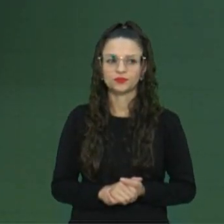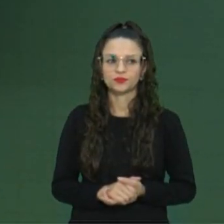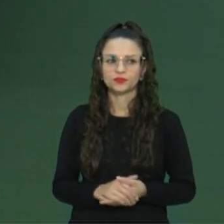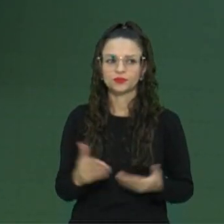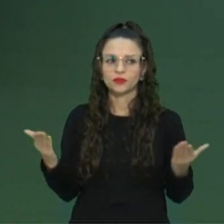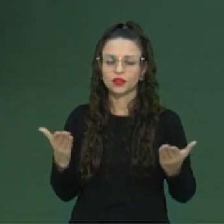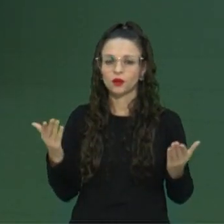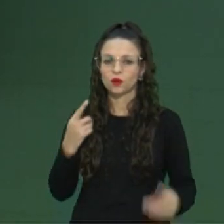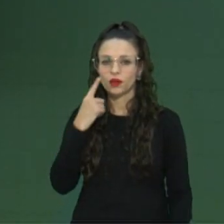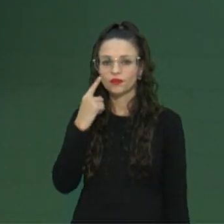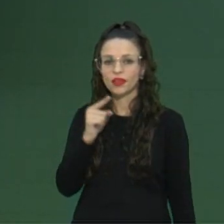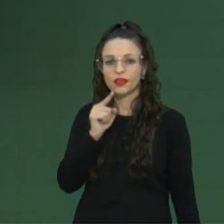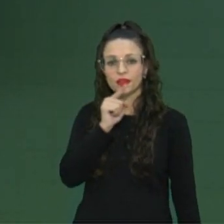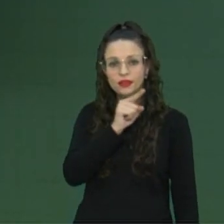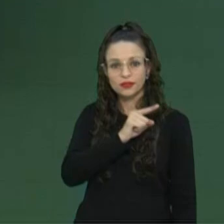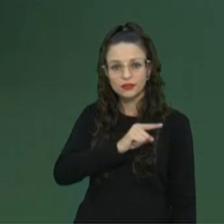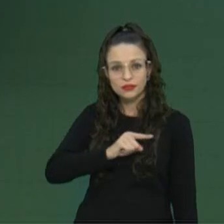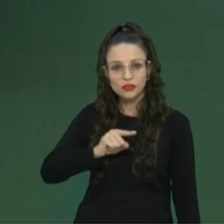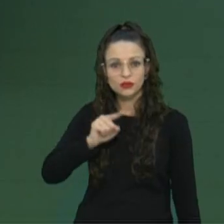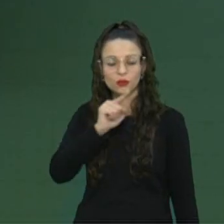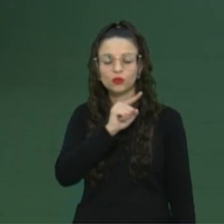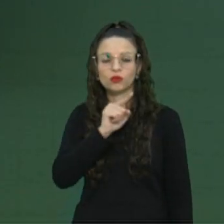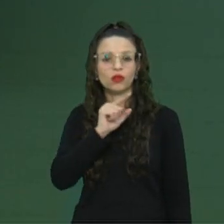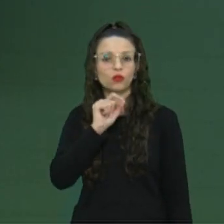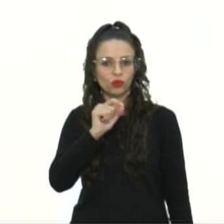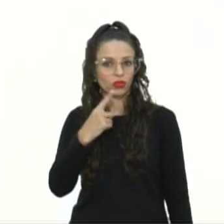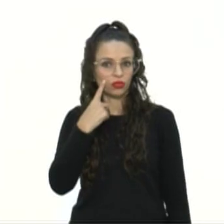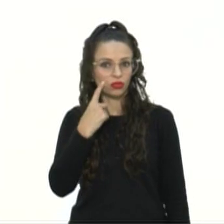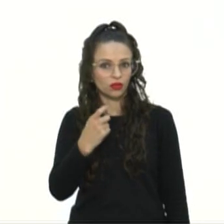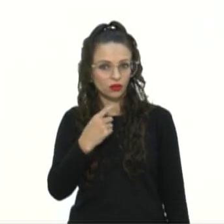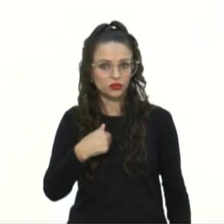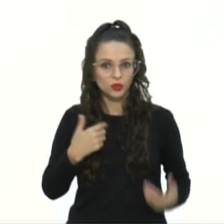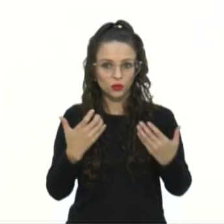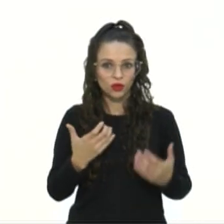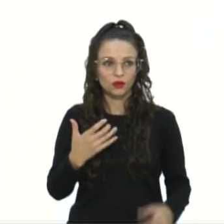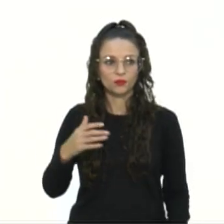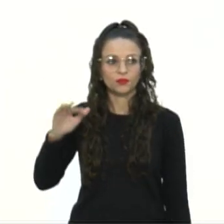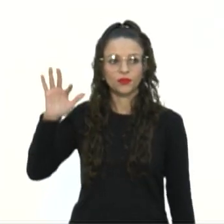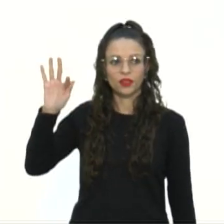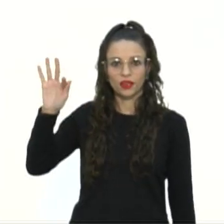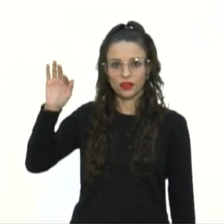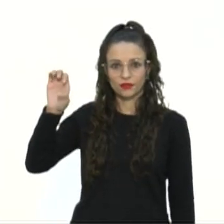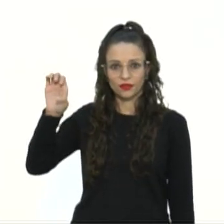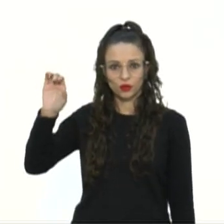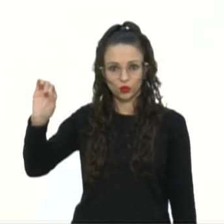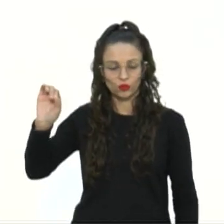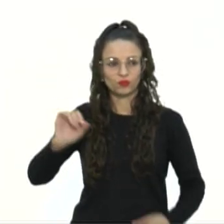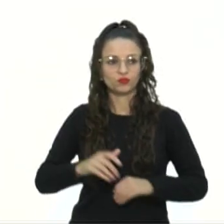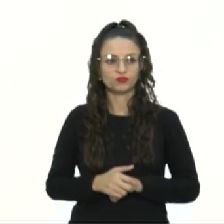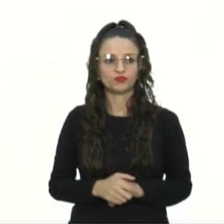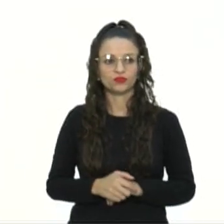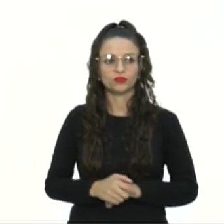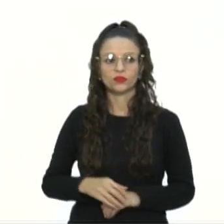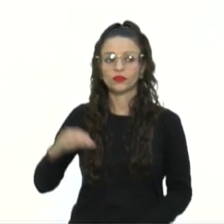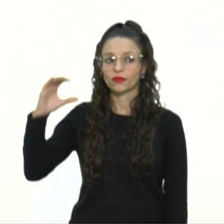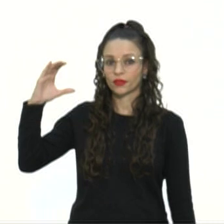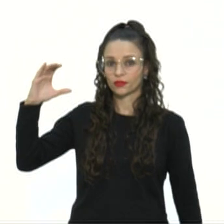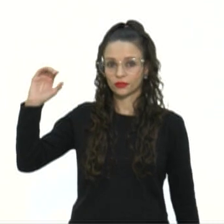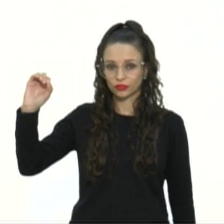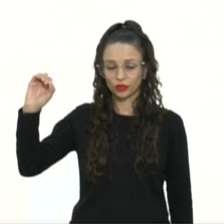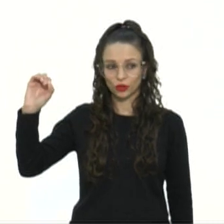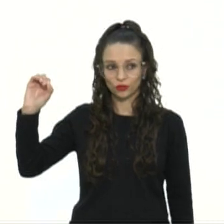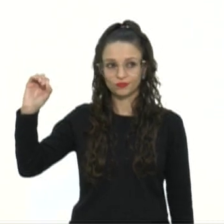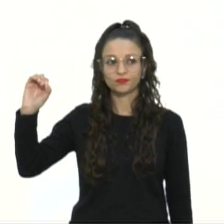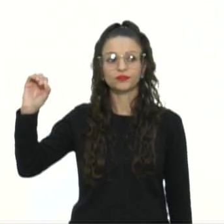eu vou circular quais são as substâncias do meu interesse. Então tem o FeO, o CO,